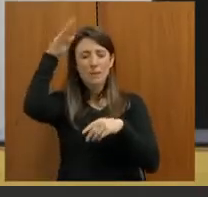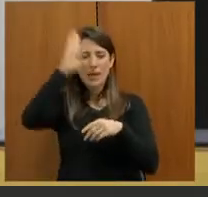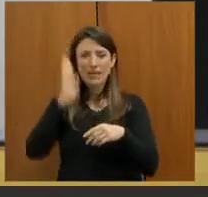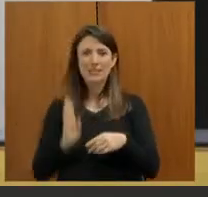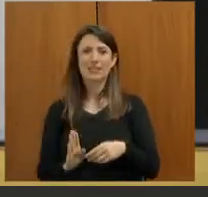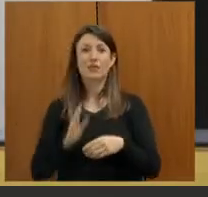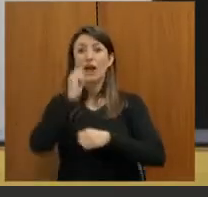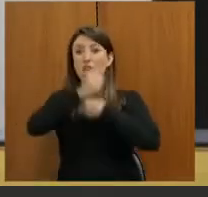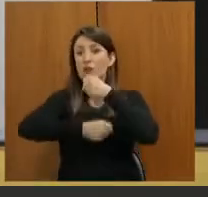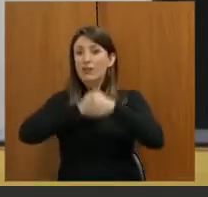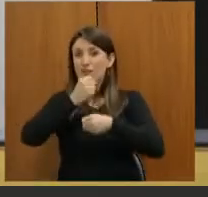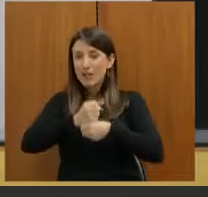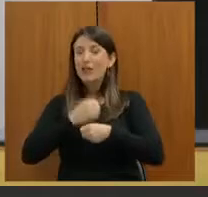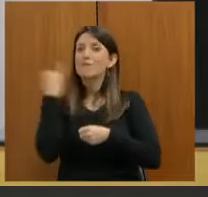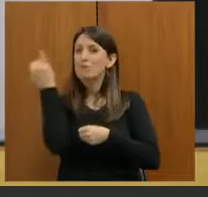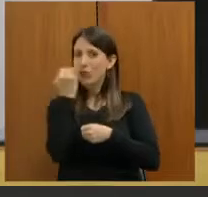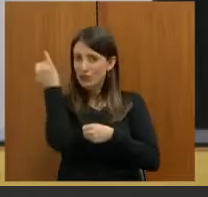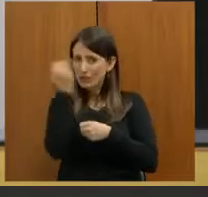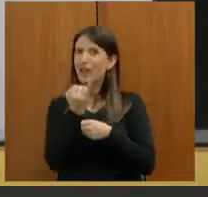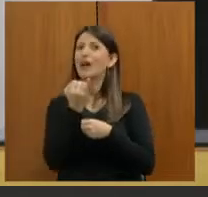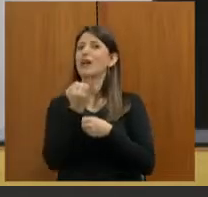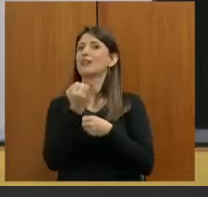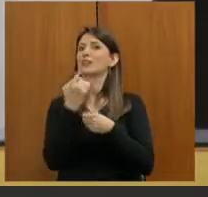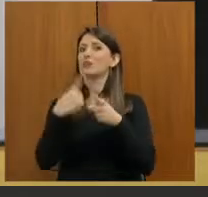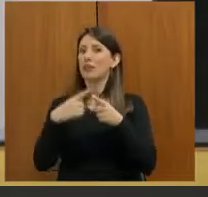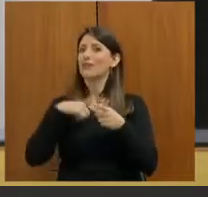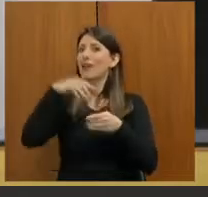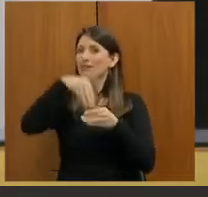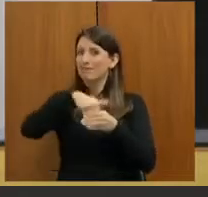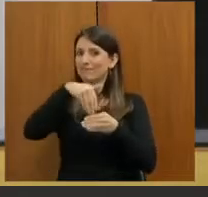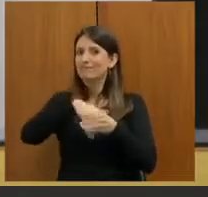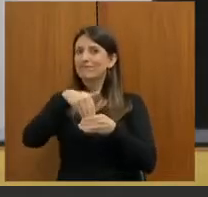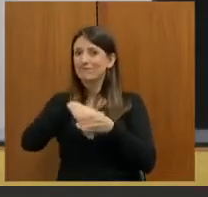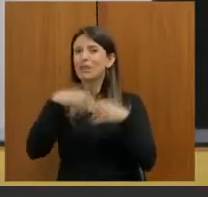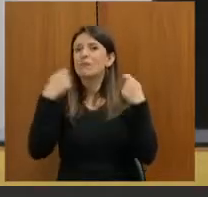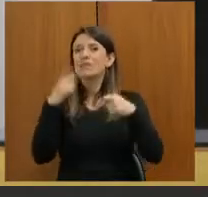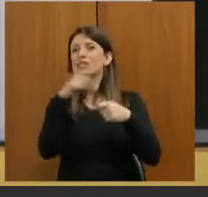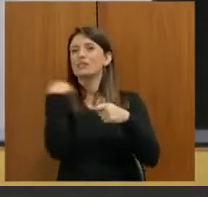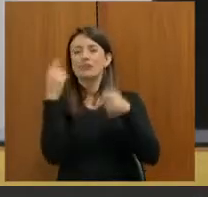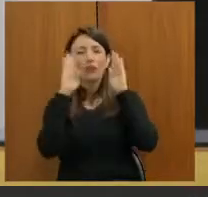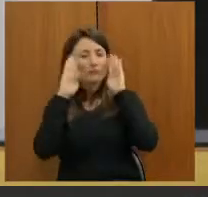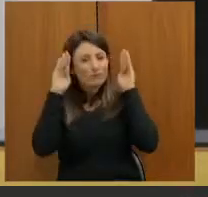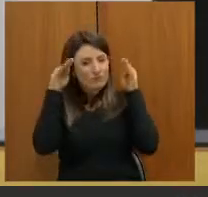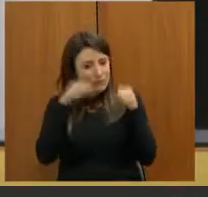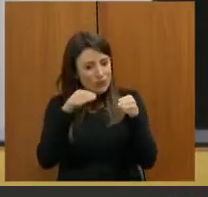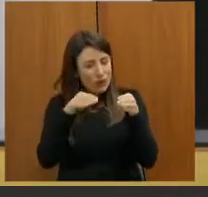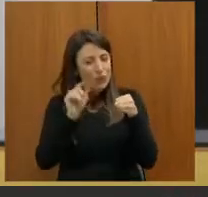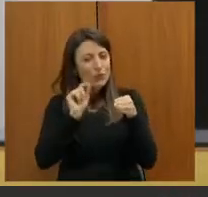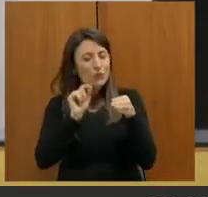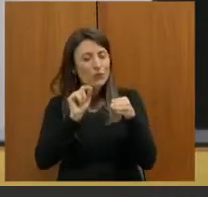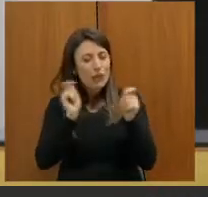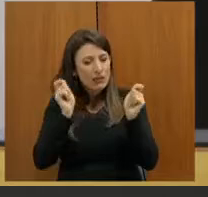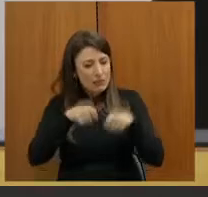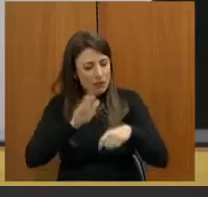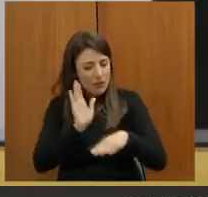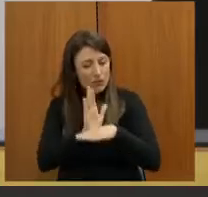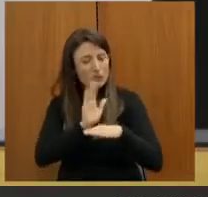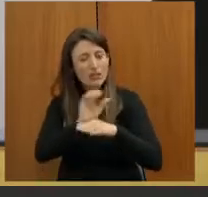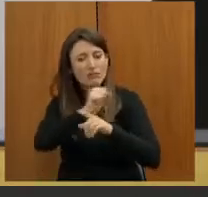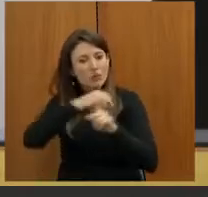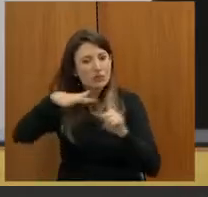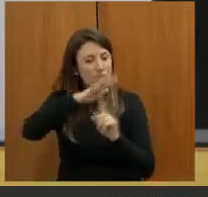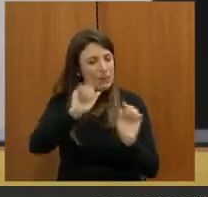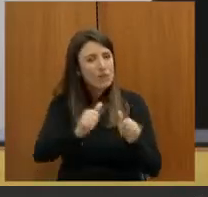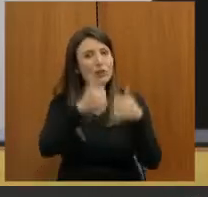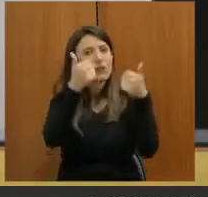ao ano importante o ano eleitoral vamos voltar o olhar para aquilo que pode fato melhorar a nossa sociedade e eu